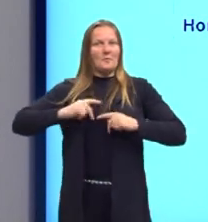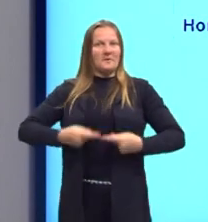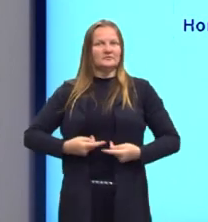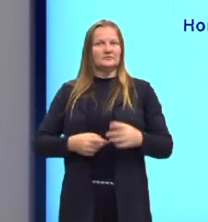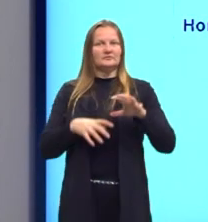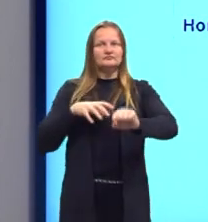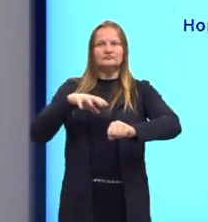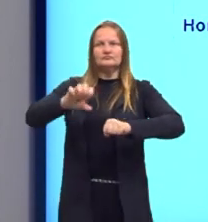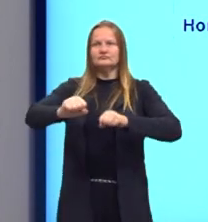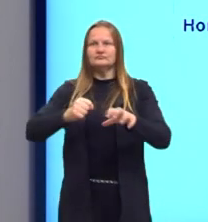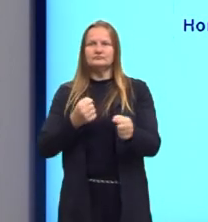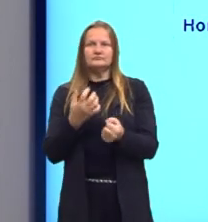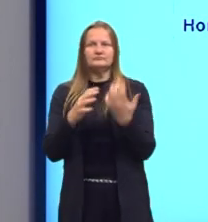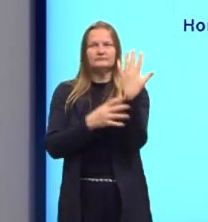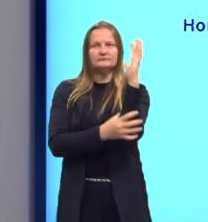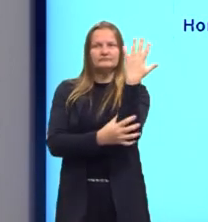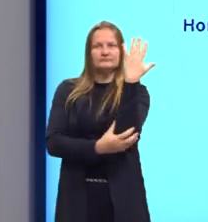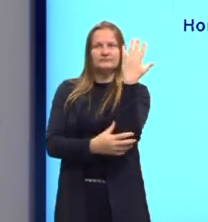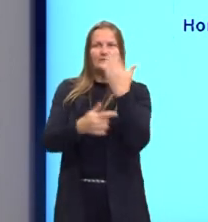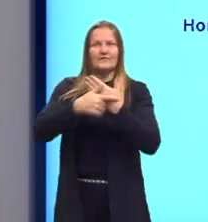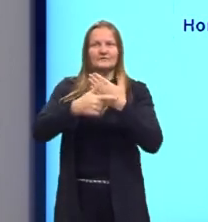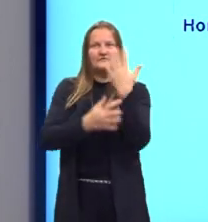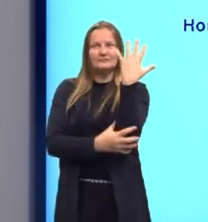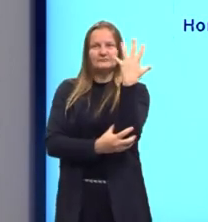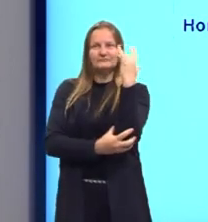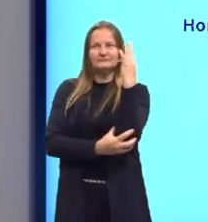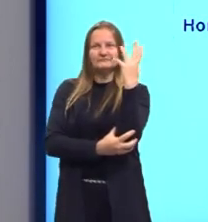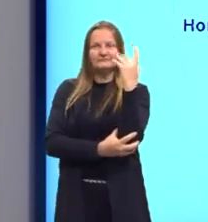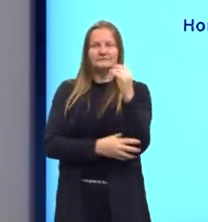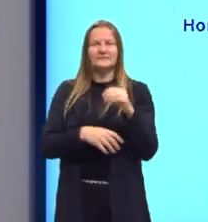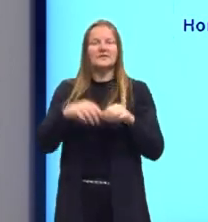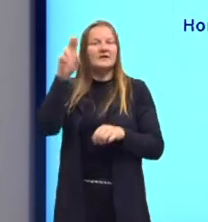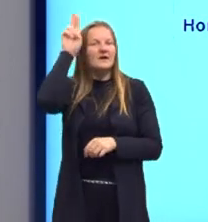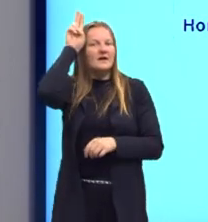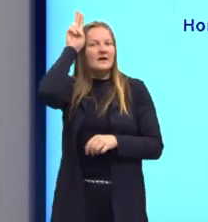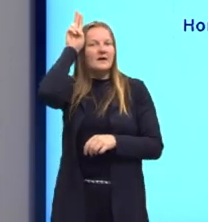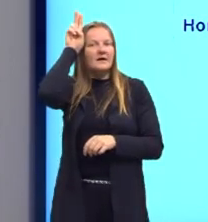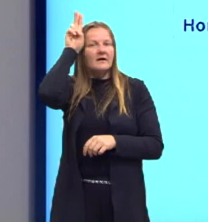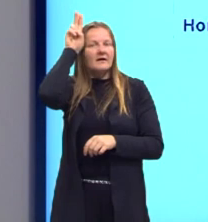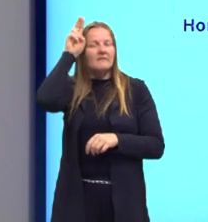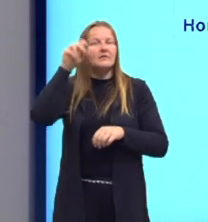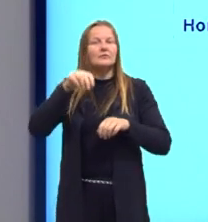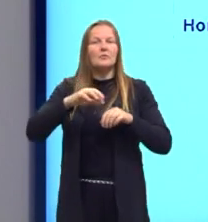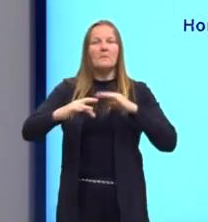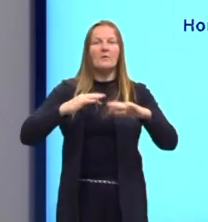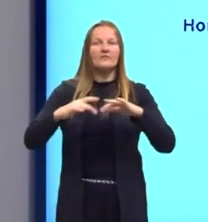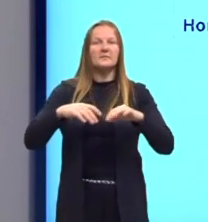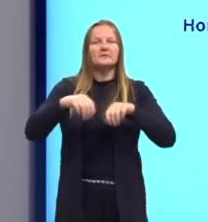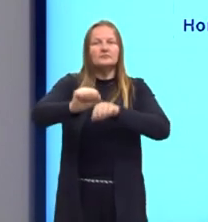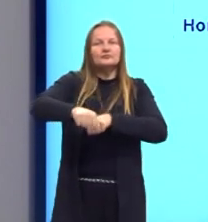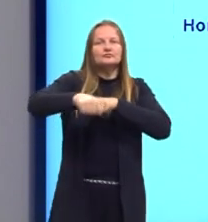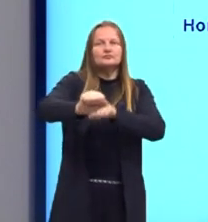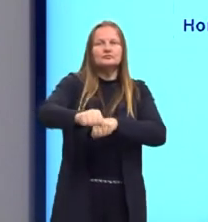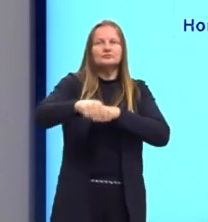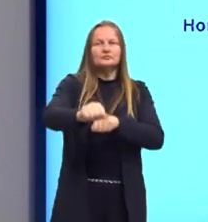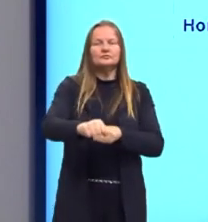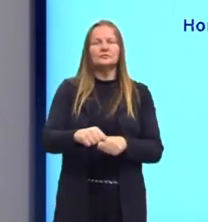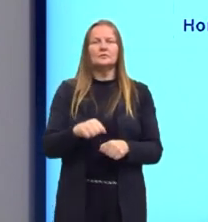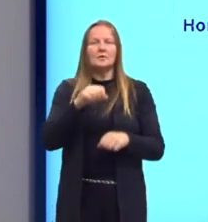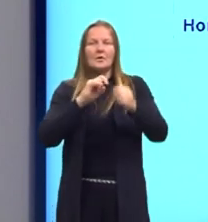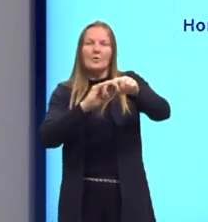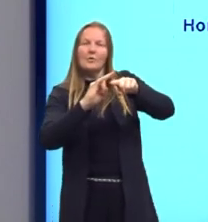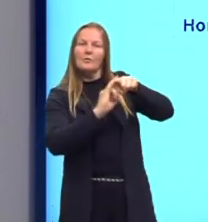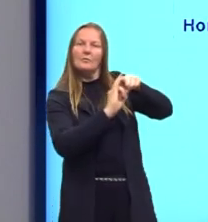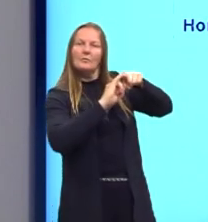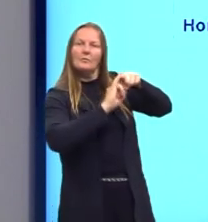em serve para agarrar por exemplo a função aqui a pata dianteira do cavalo para se movimentar correr asa do morcego